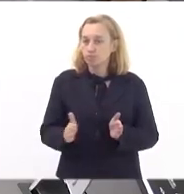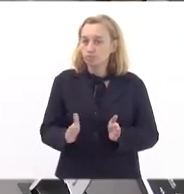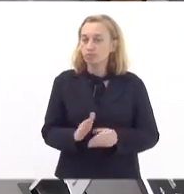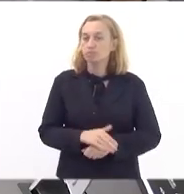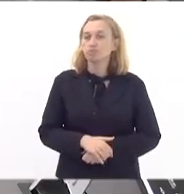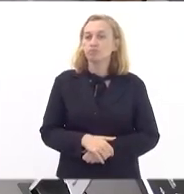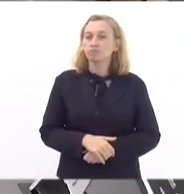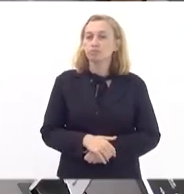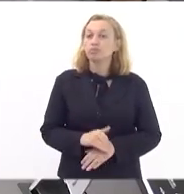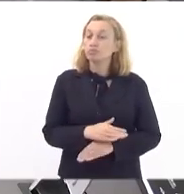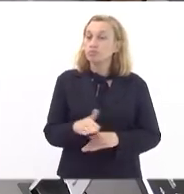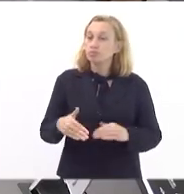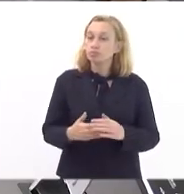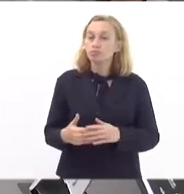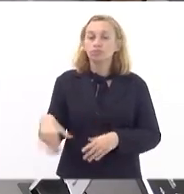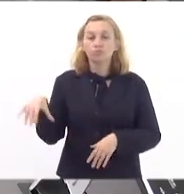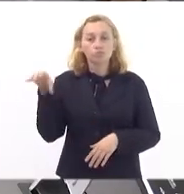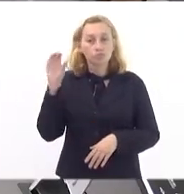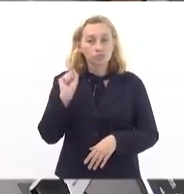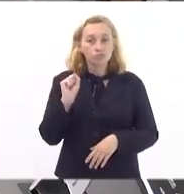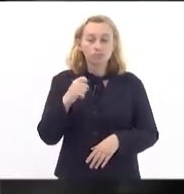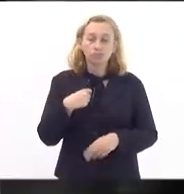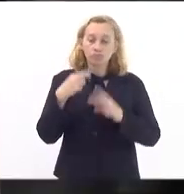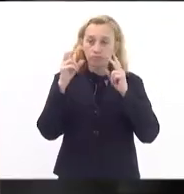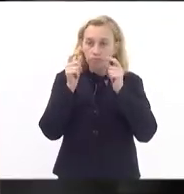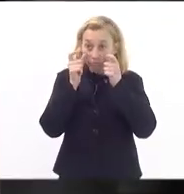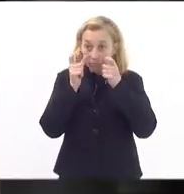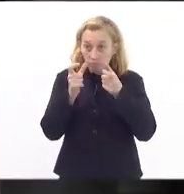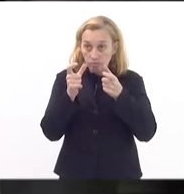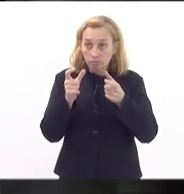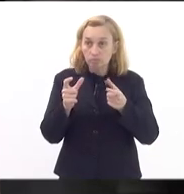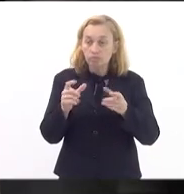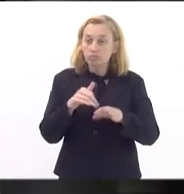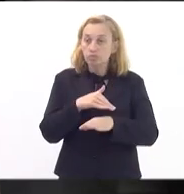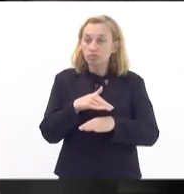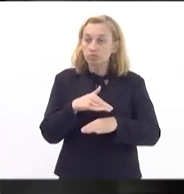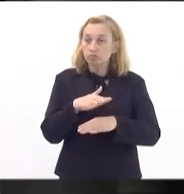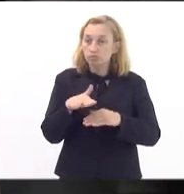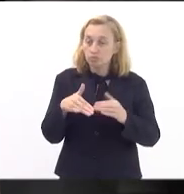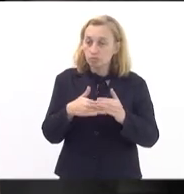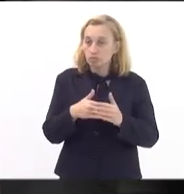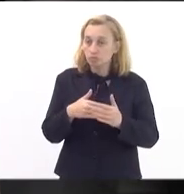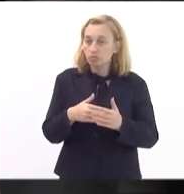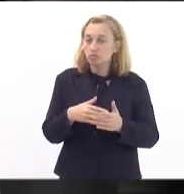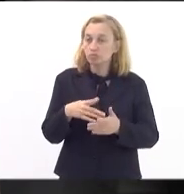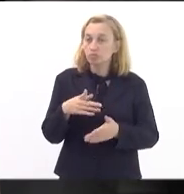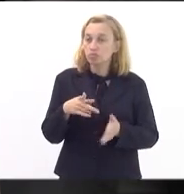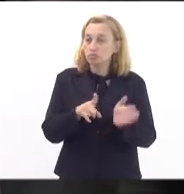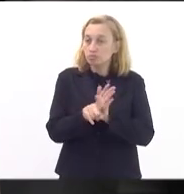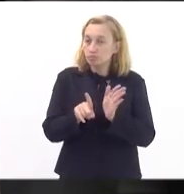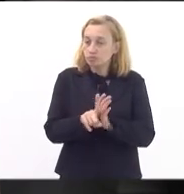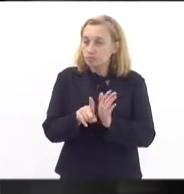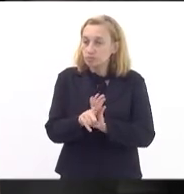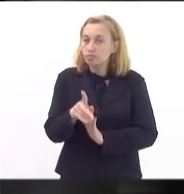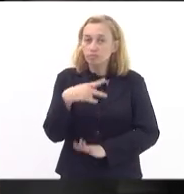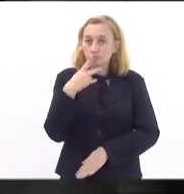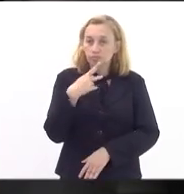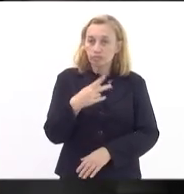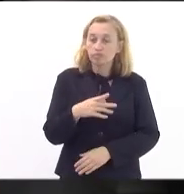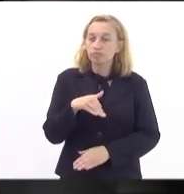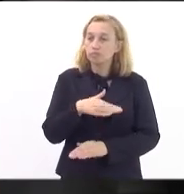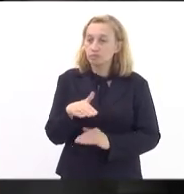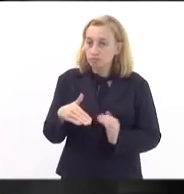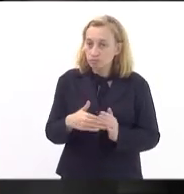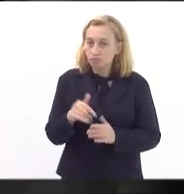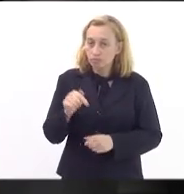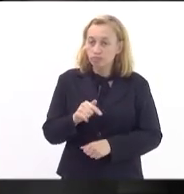sessão né todos foram ouvidos ouvia atentamente aqui e os representantes da polícia militar da polícia civil em